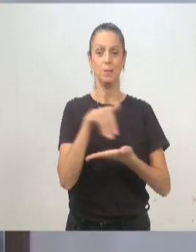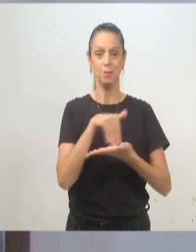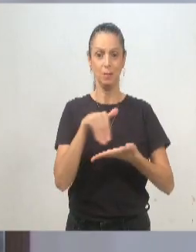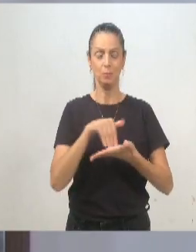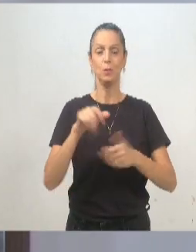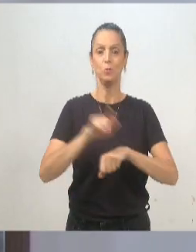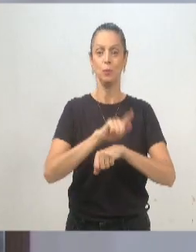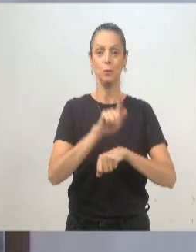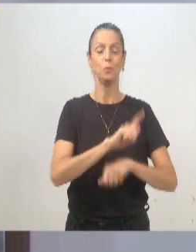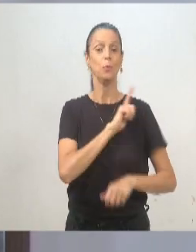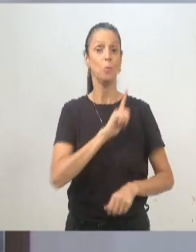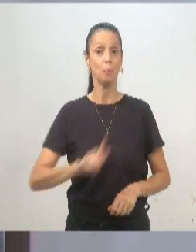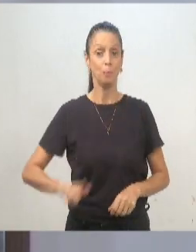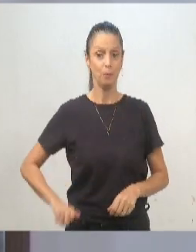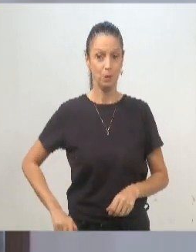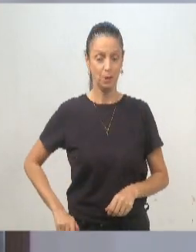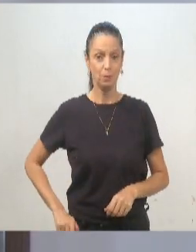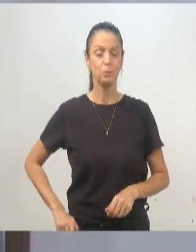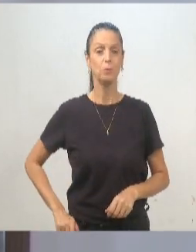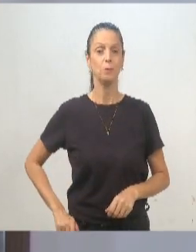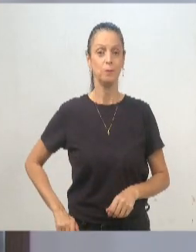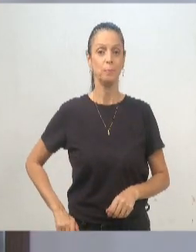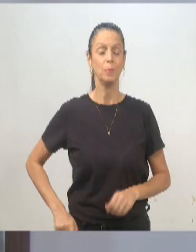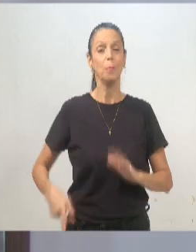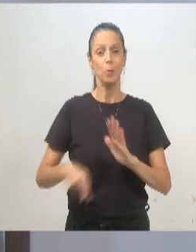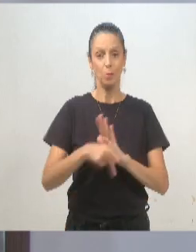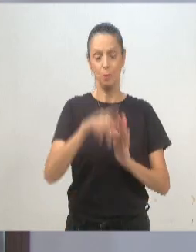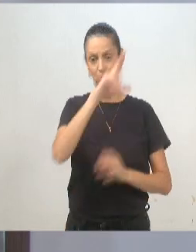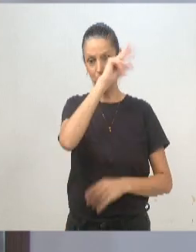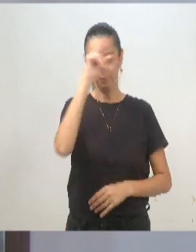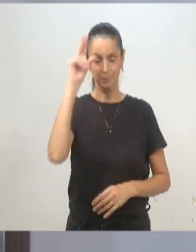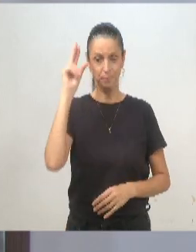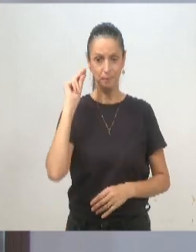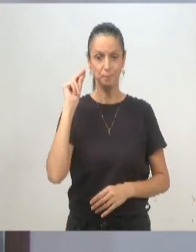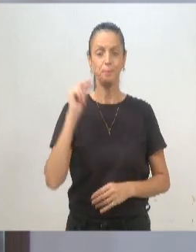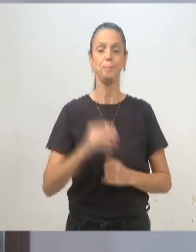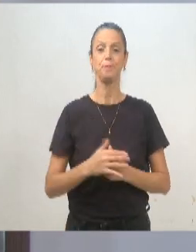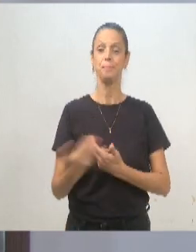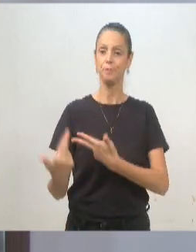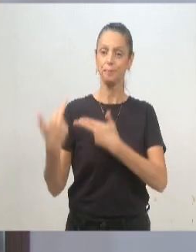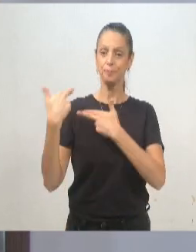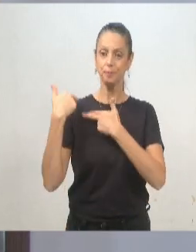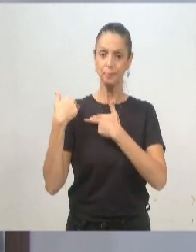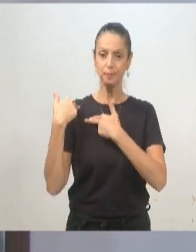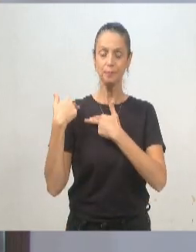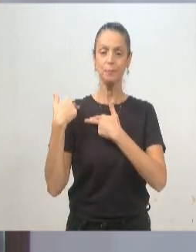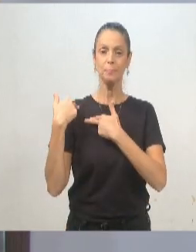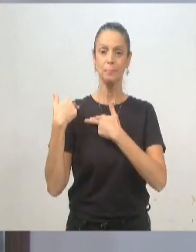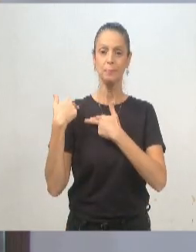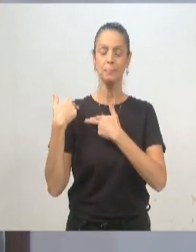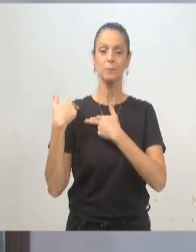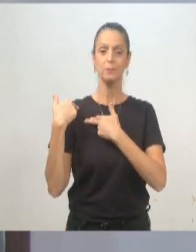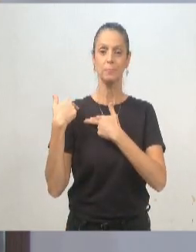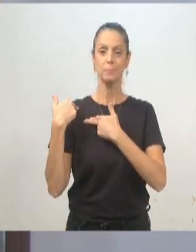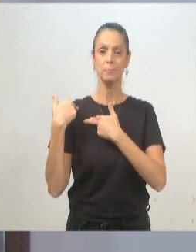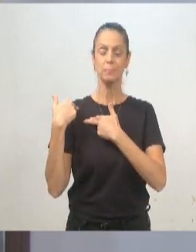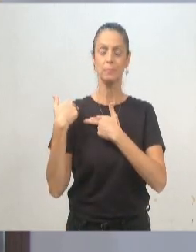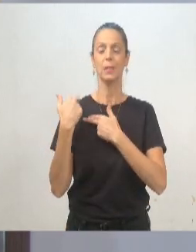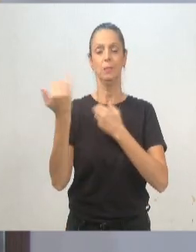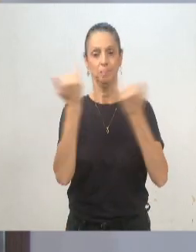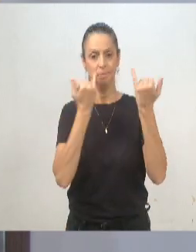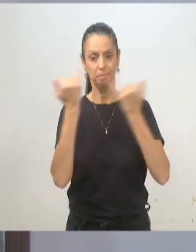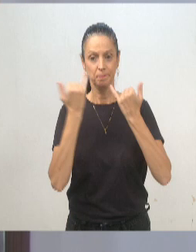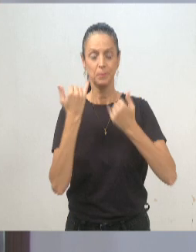Gestão Governamental como o órgão do governo que se estabelece como aquele responsável por agregar as